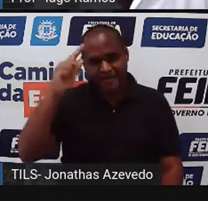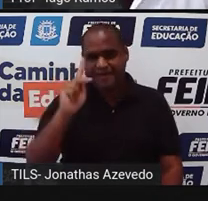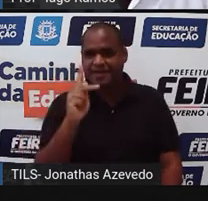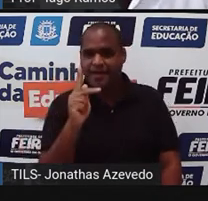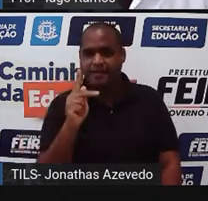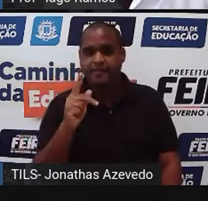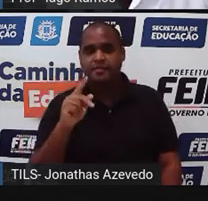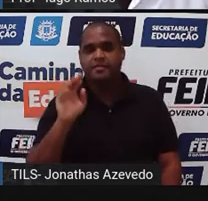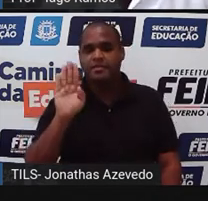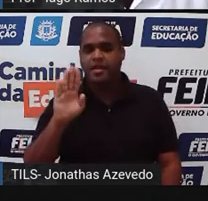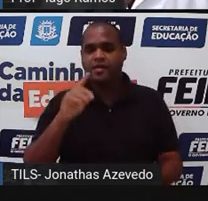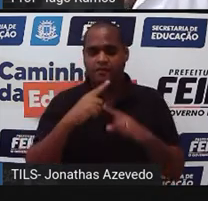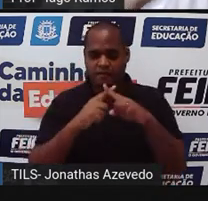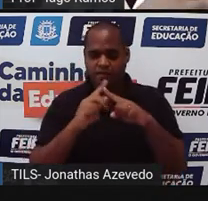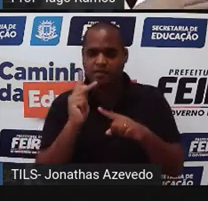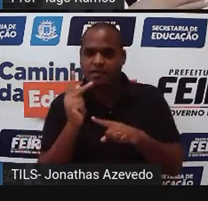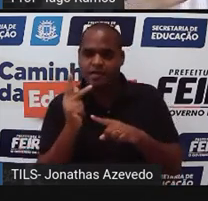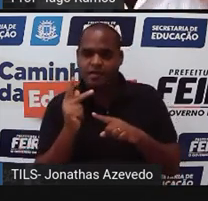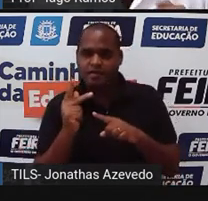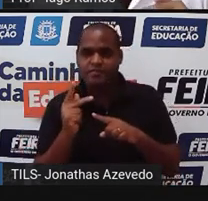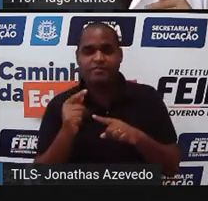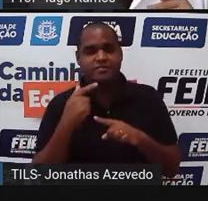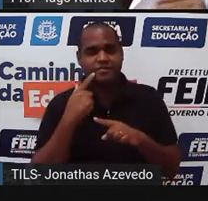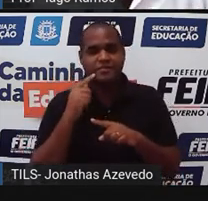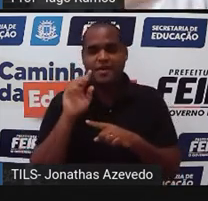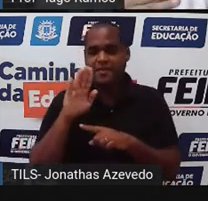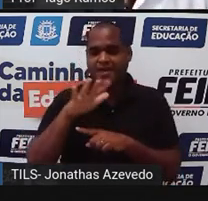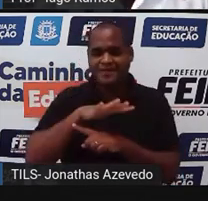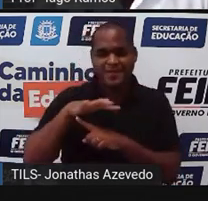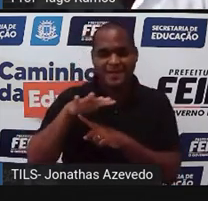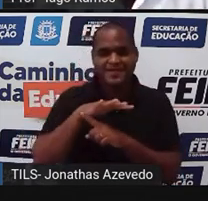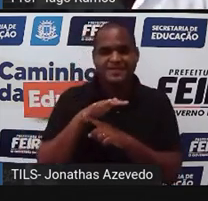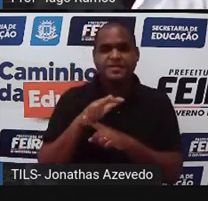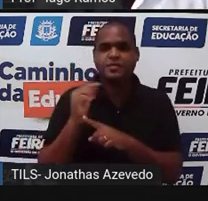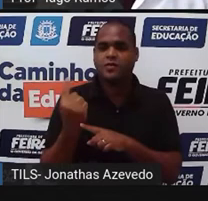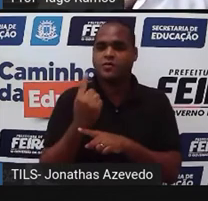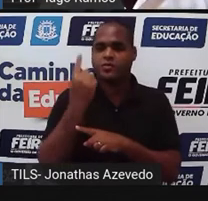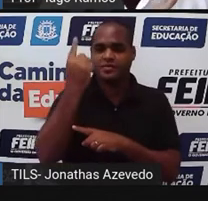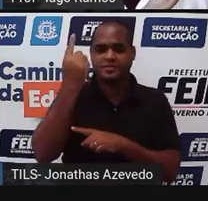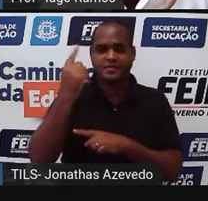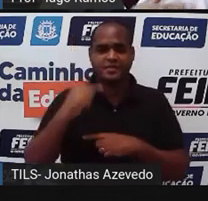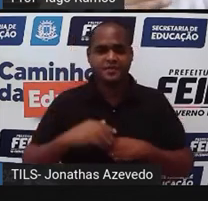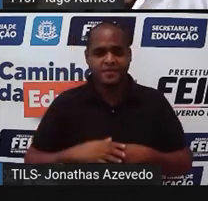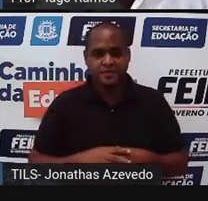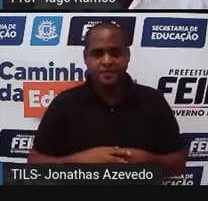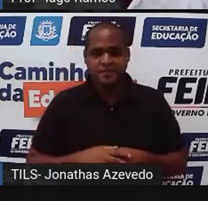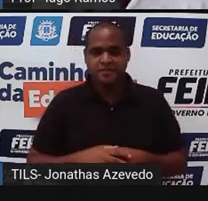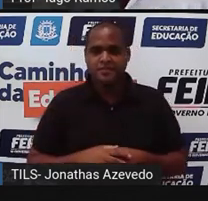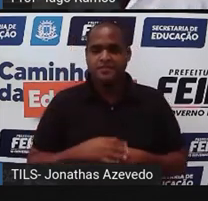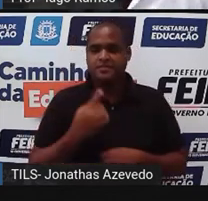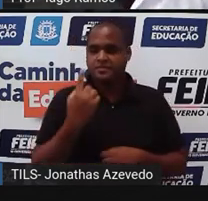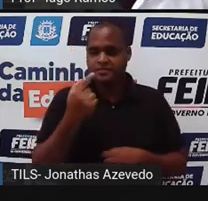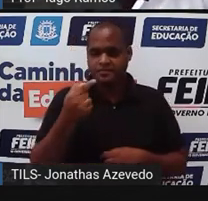HB vezes h ó a base vezes altura comprimento vezes altura 7cm